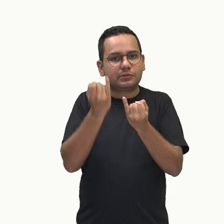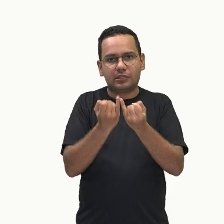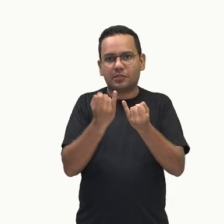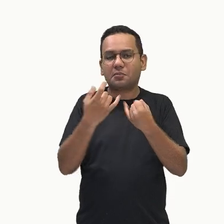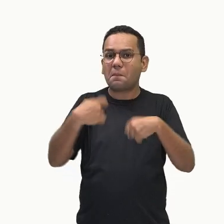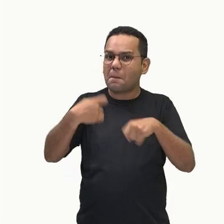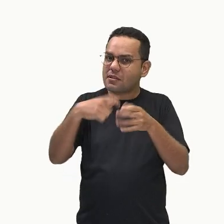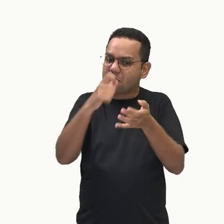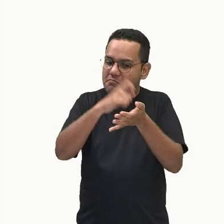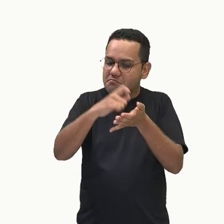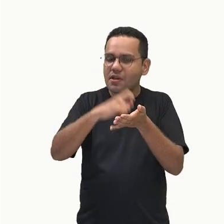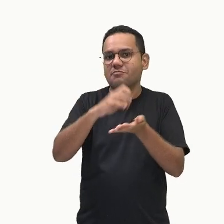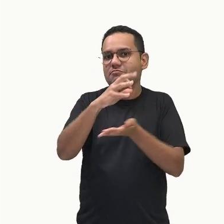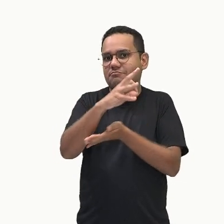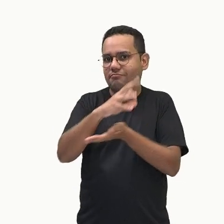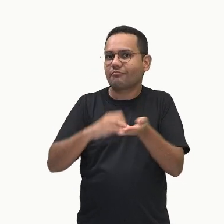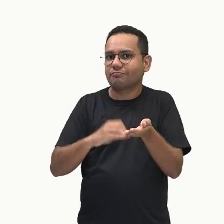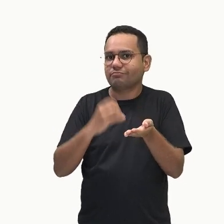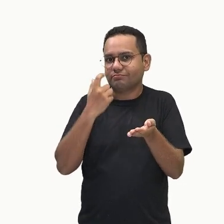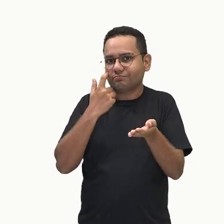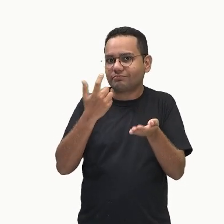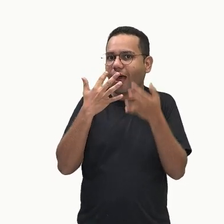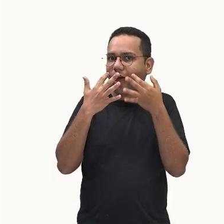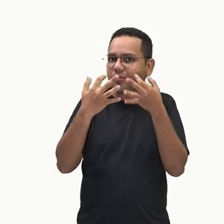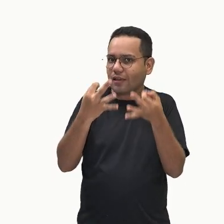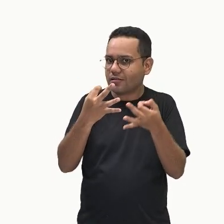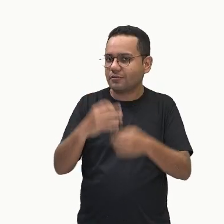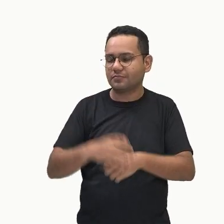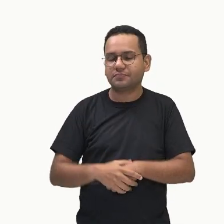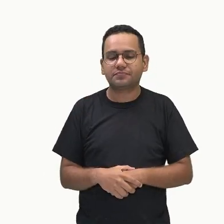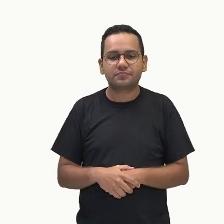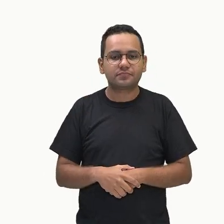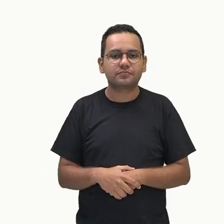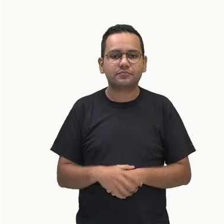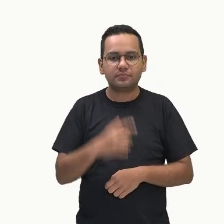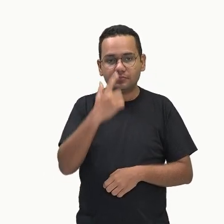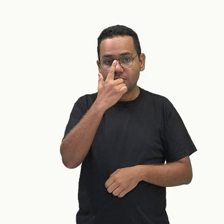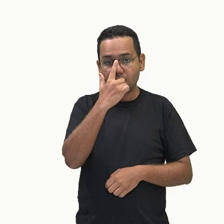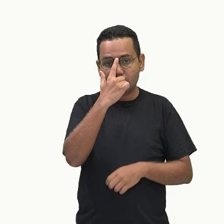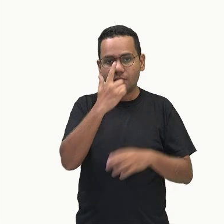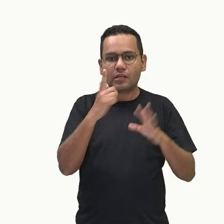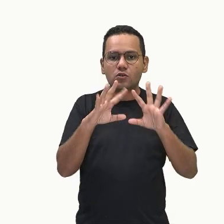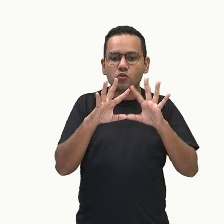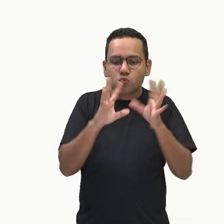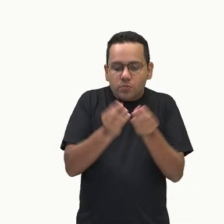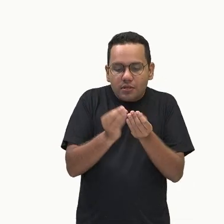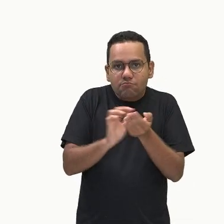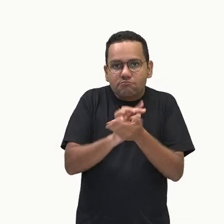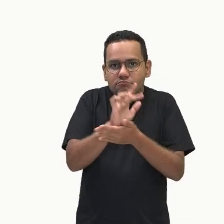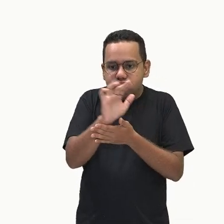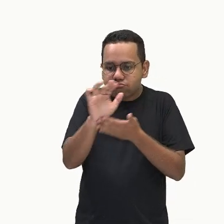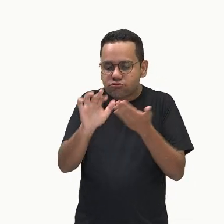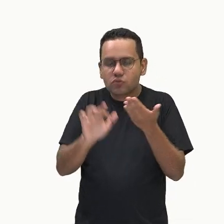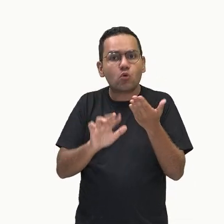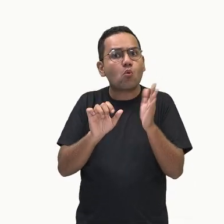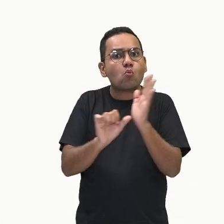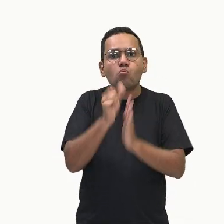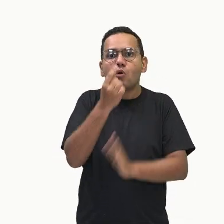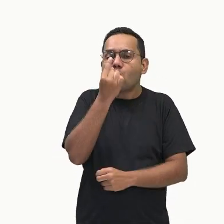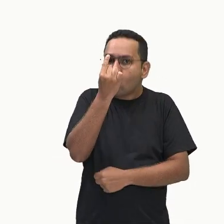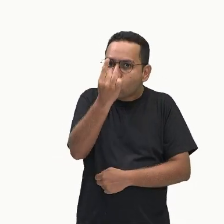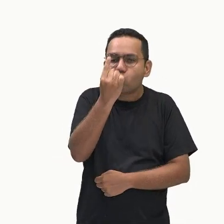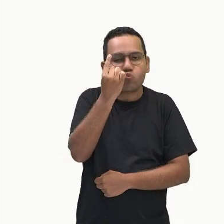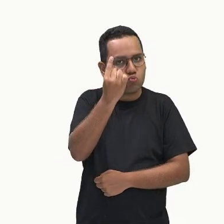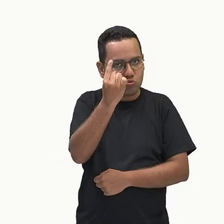tá? Verifica com atenção, presta a máxima atenção aqui, ó. São substâncias puras, ou seja, elas têm somente o